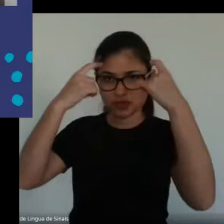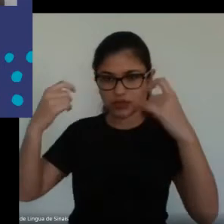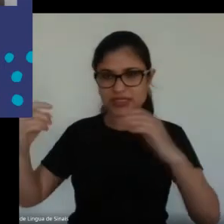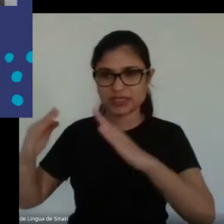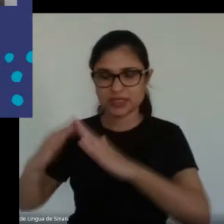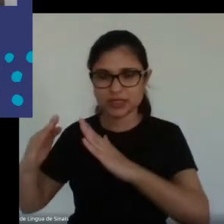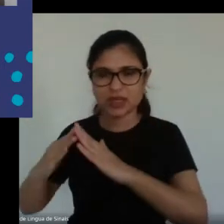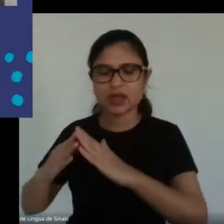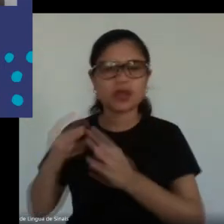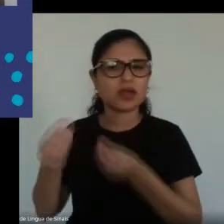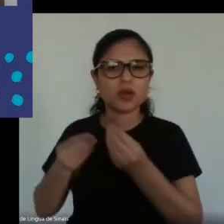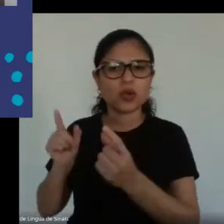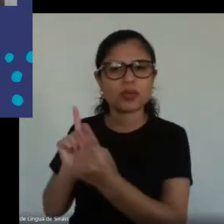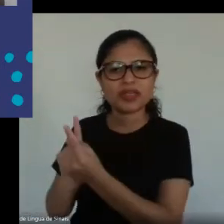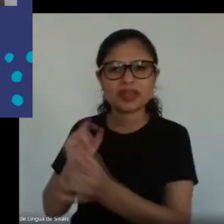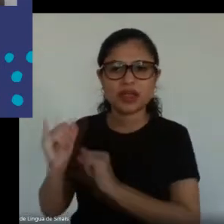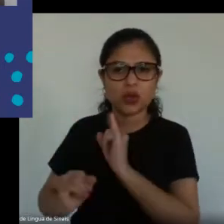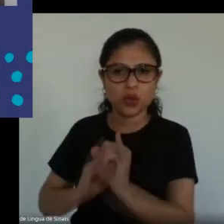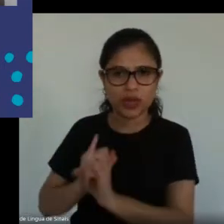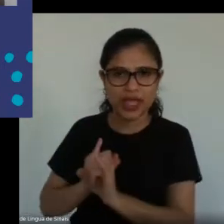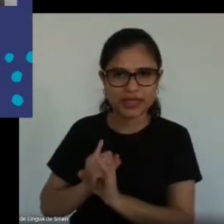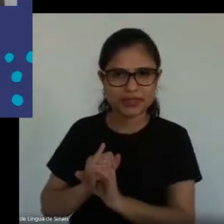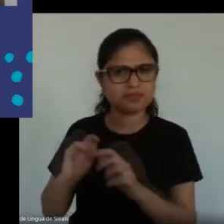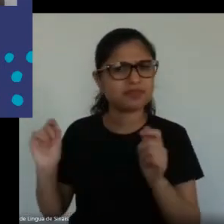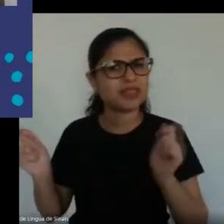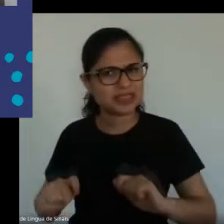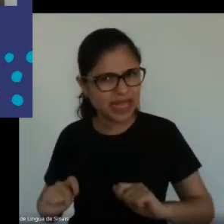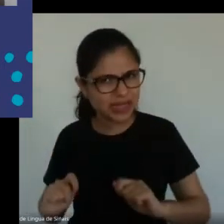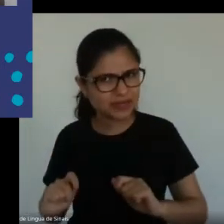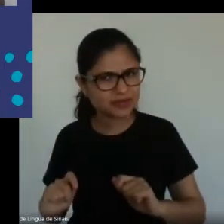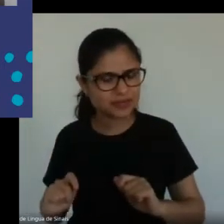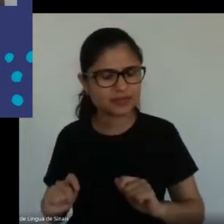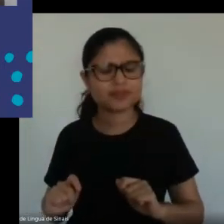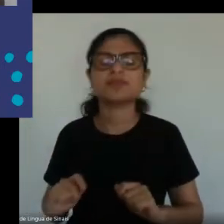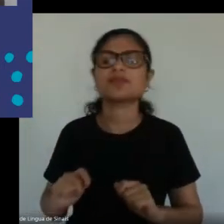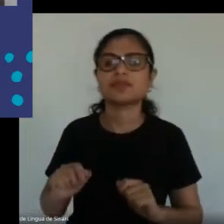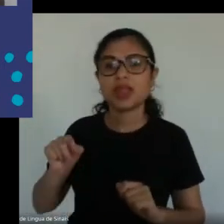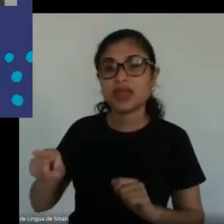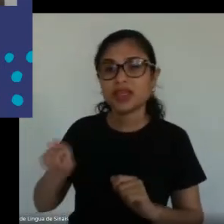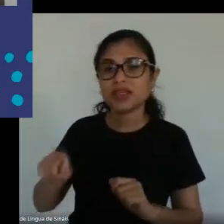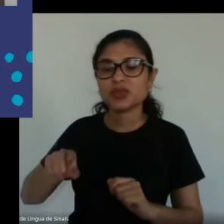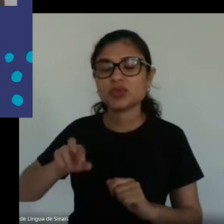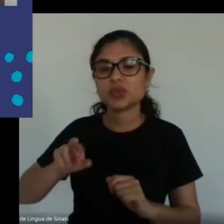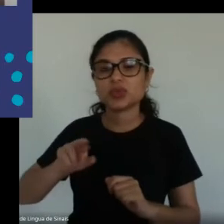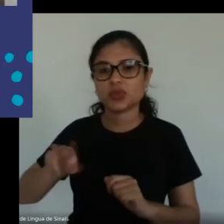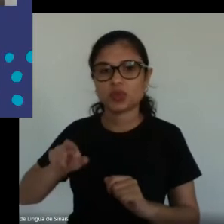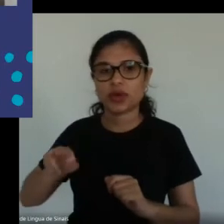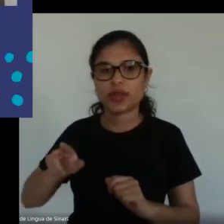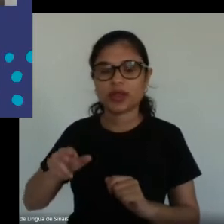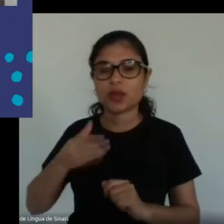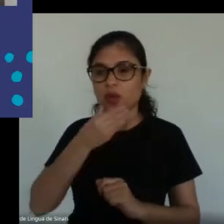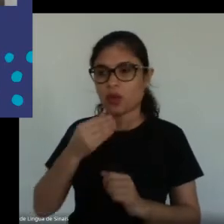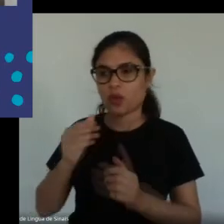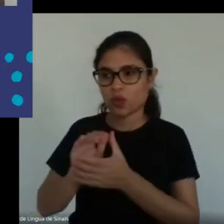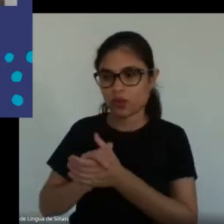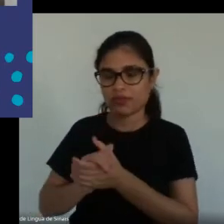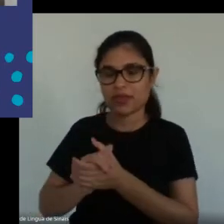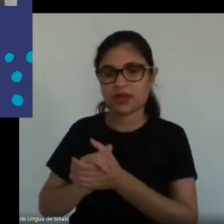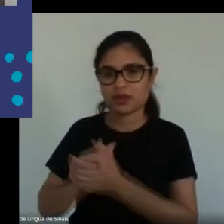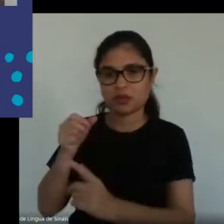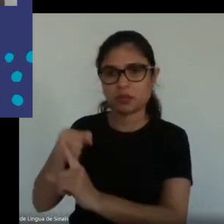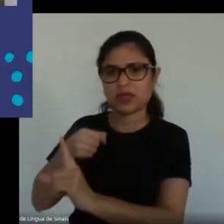doméstica pelas ferramentas online? Isso seria realmente possível? Isso não provocaria ainda mais os impulsos de seu